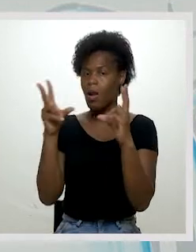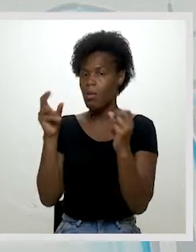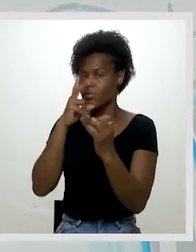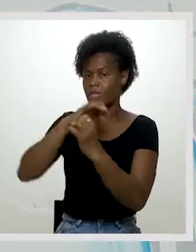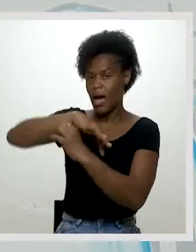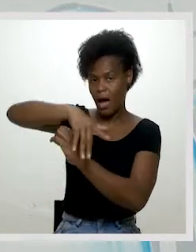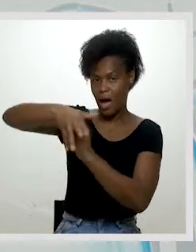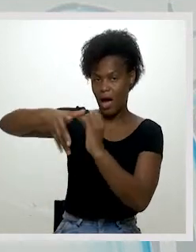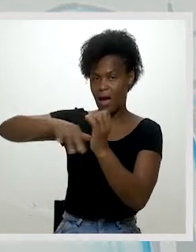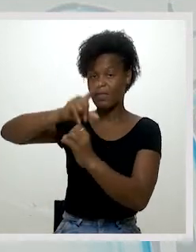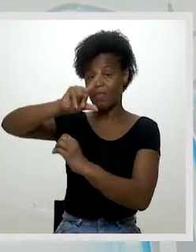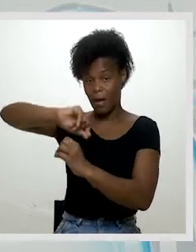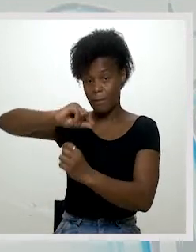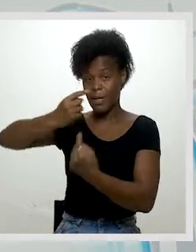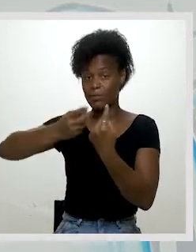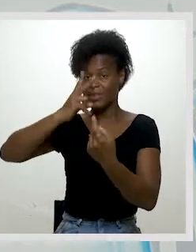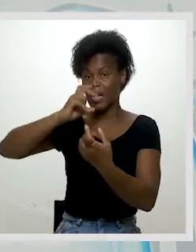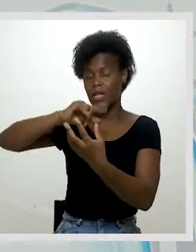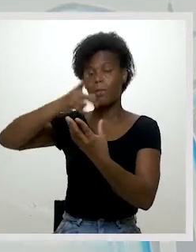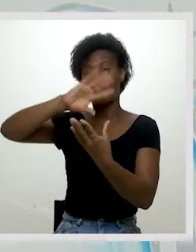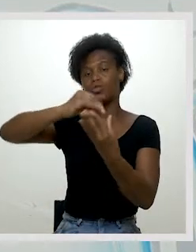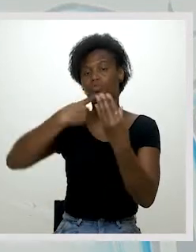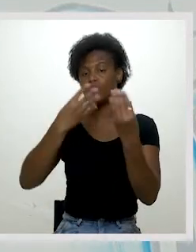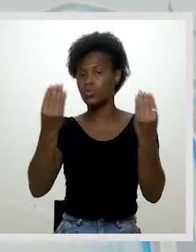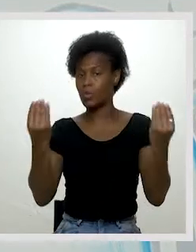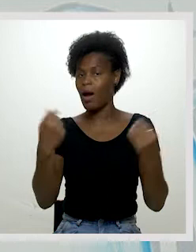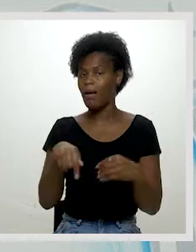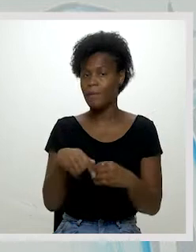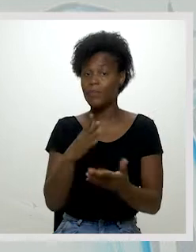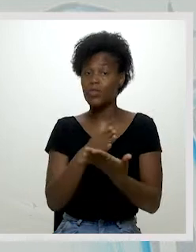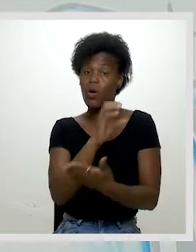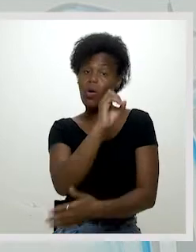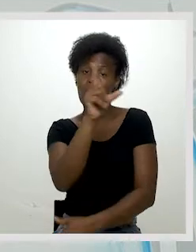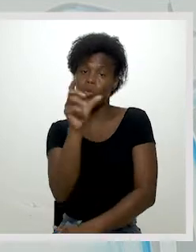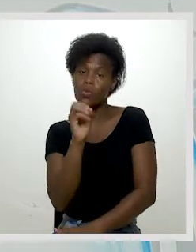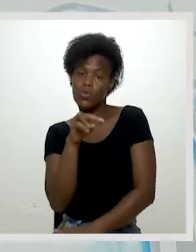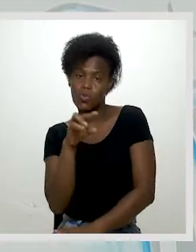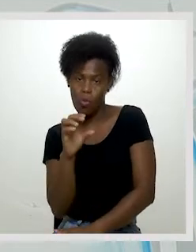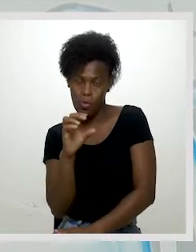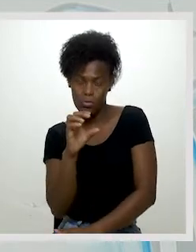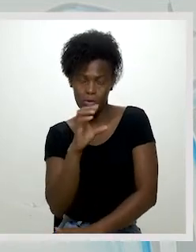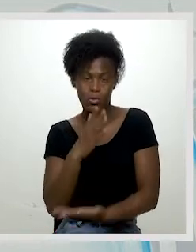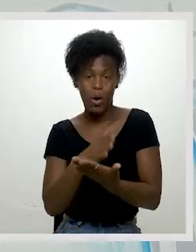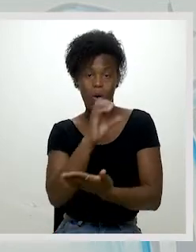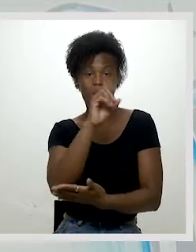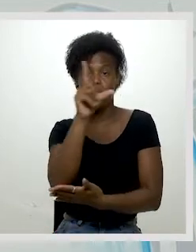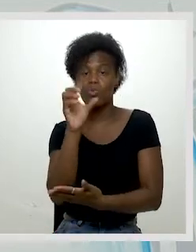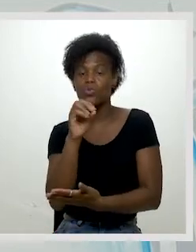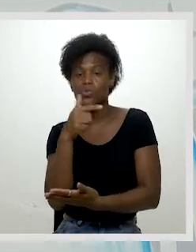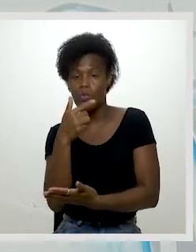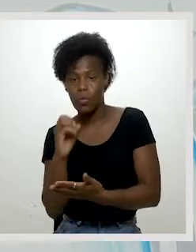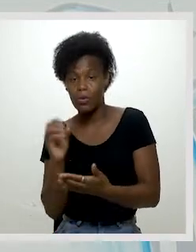é um gás também que existe, um dos que existe em maior quantidade. Só o azoto existe em maior quantidade que